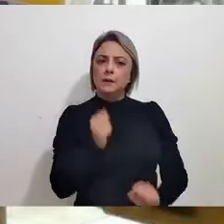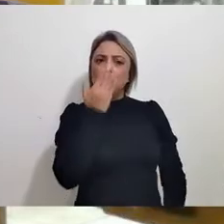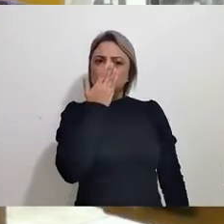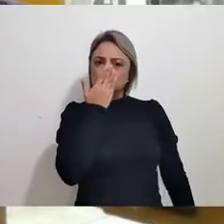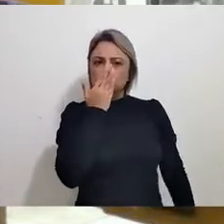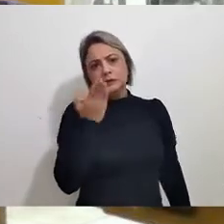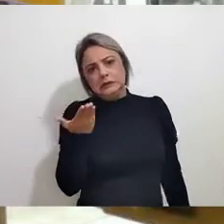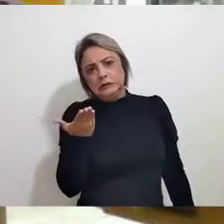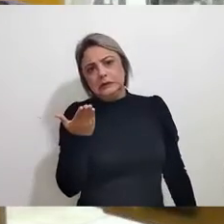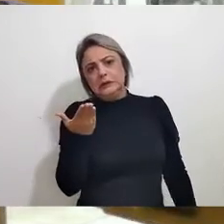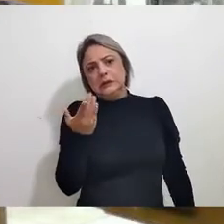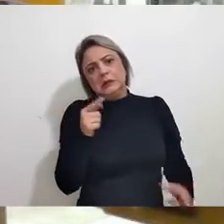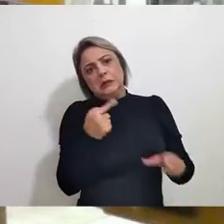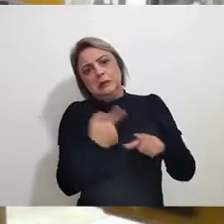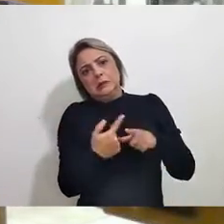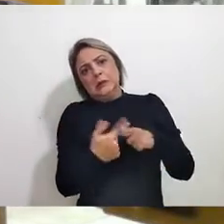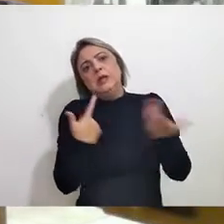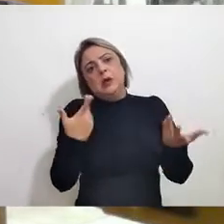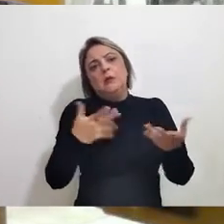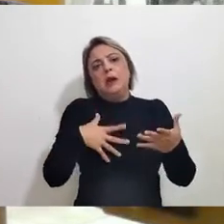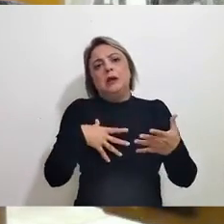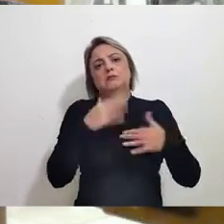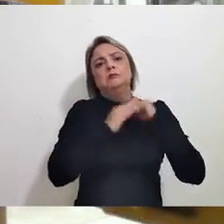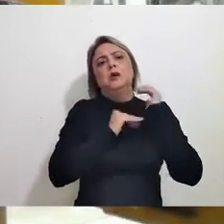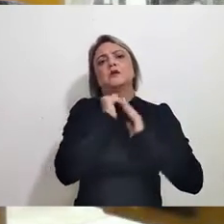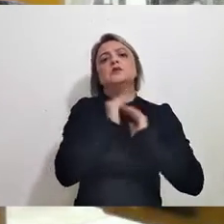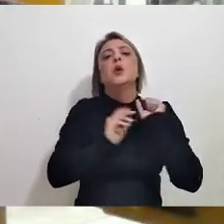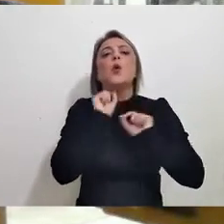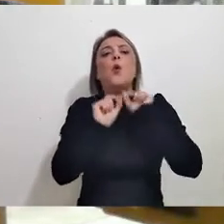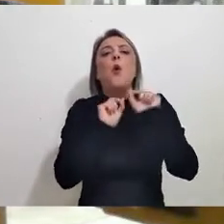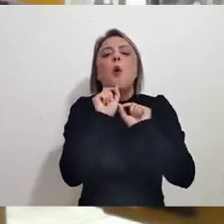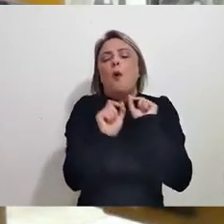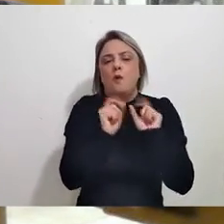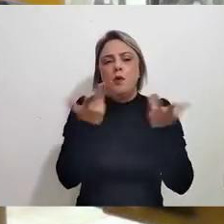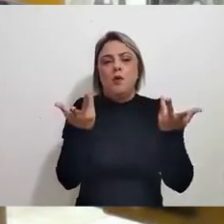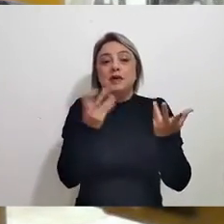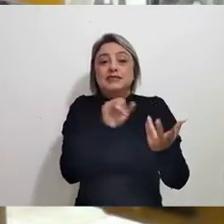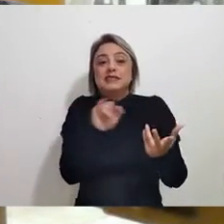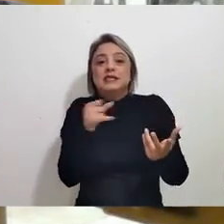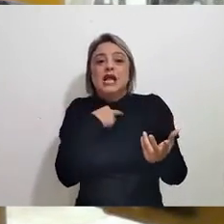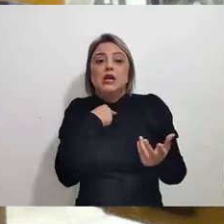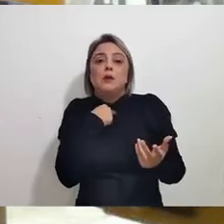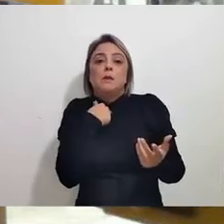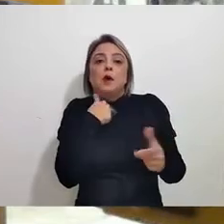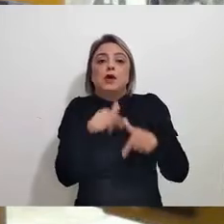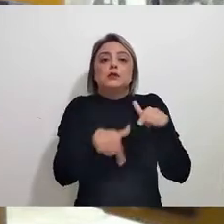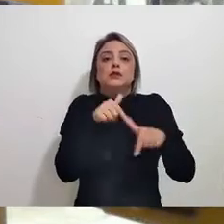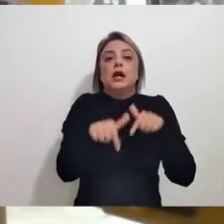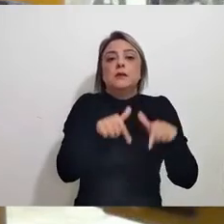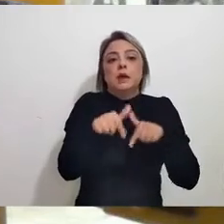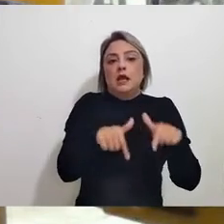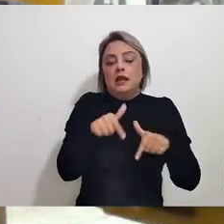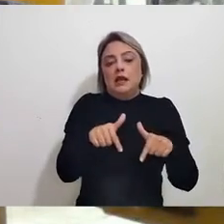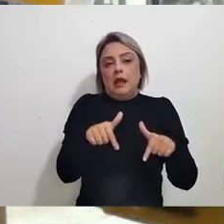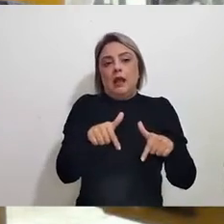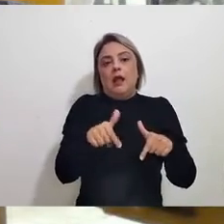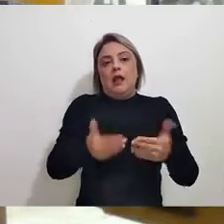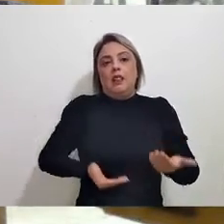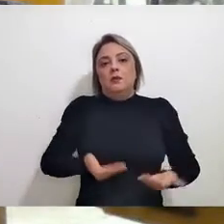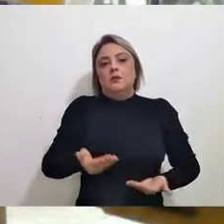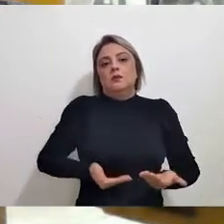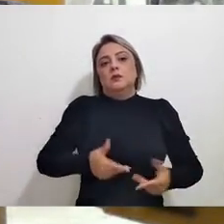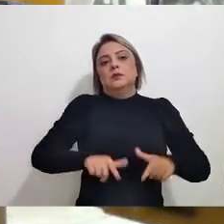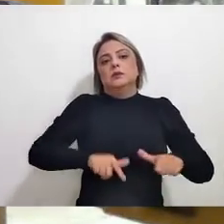dizer assim, né? Como é que ela vai se prostituir se ela não pode nem trabalhar no serviço formal?